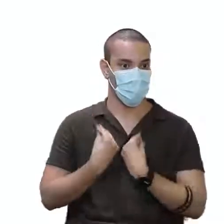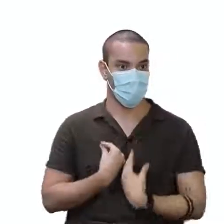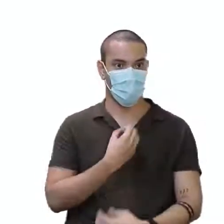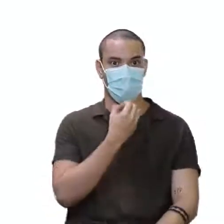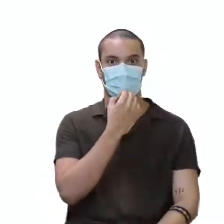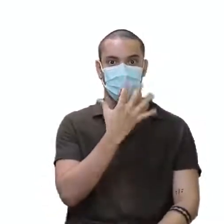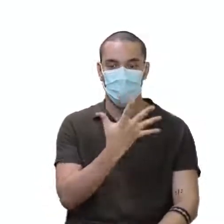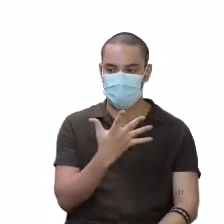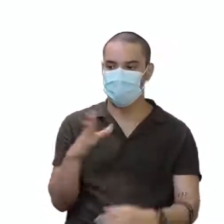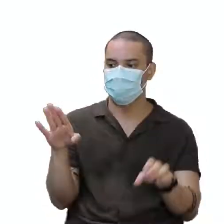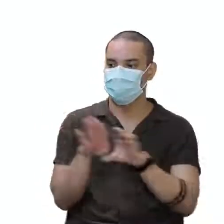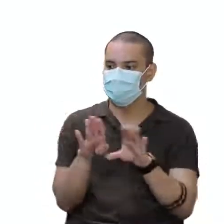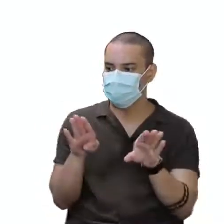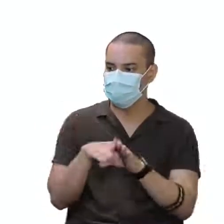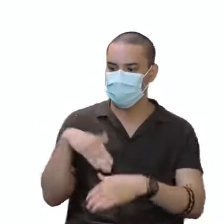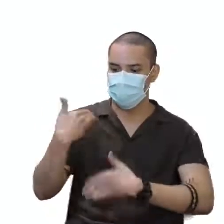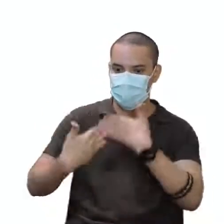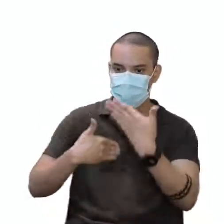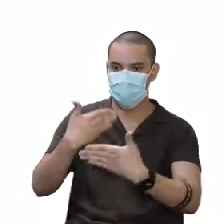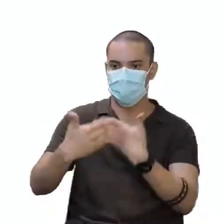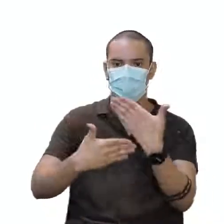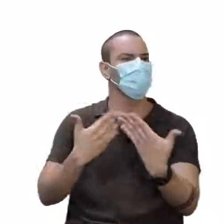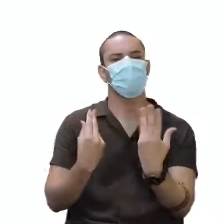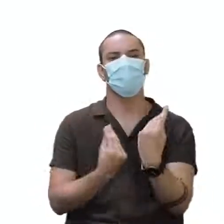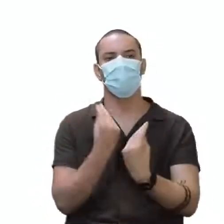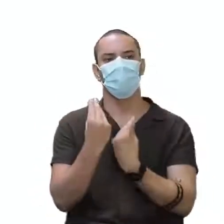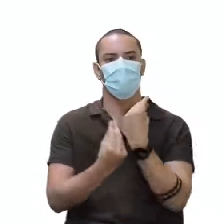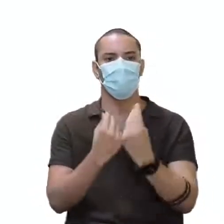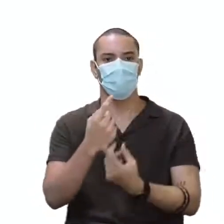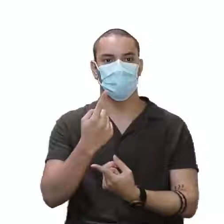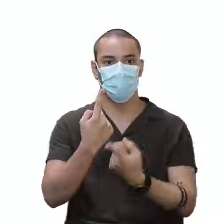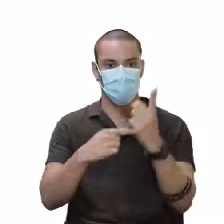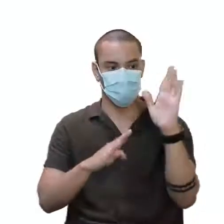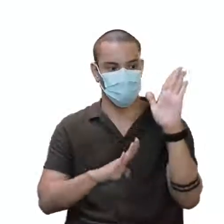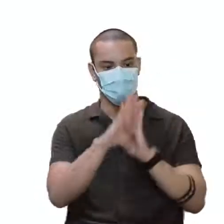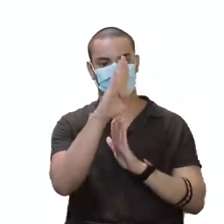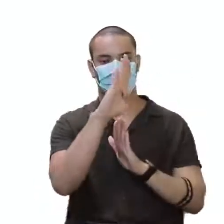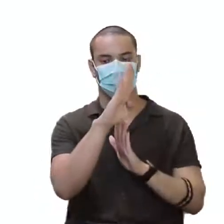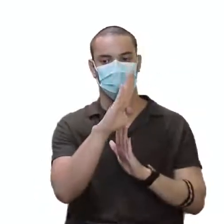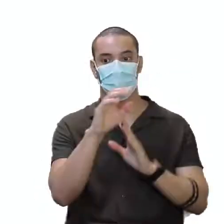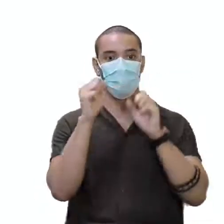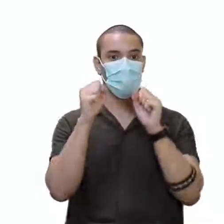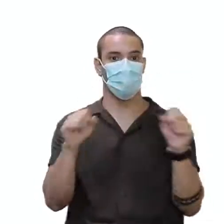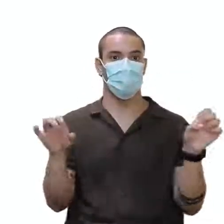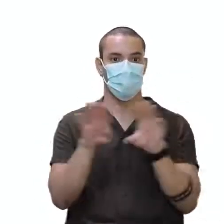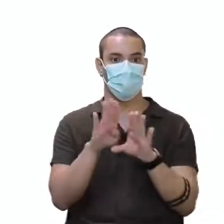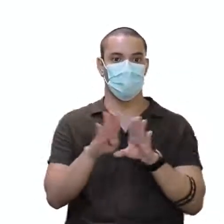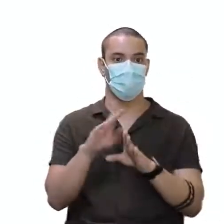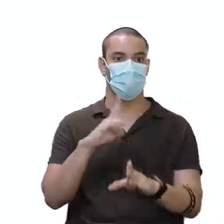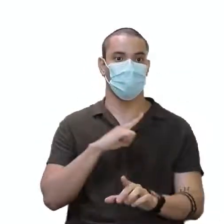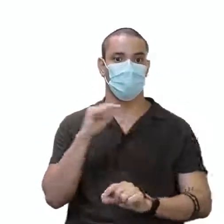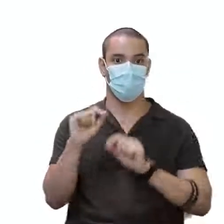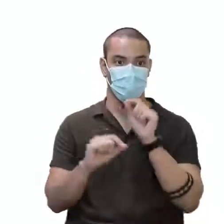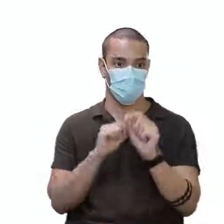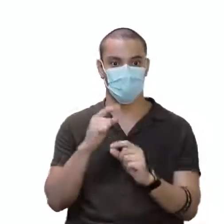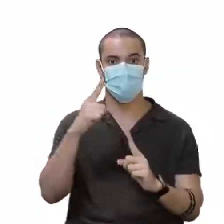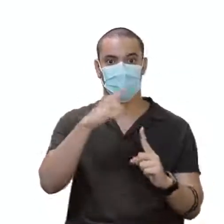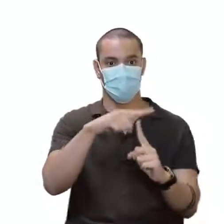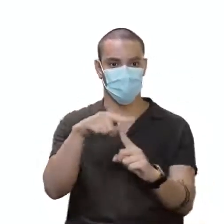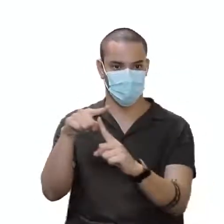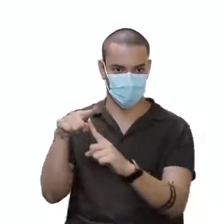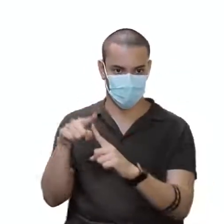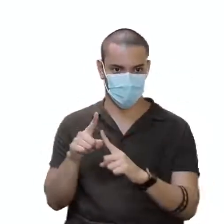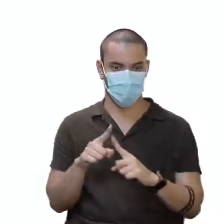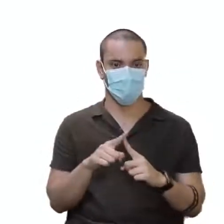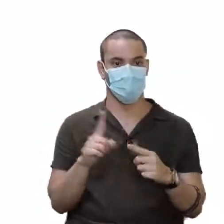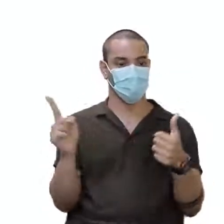estar acionando esse processo. De quê, professor? De sucessão, né? Podemos ter os seguintes tipos. Olha